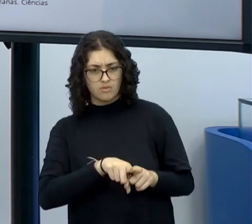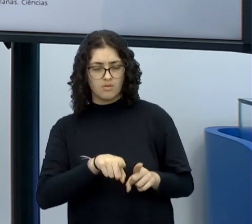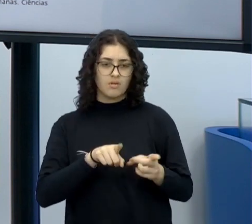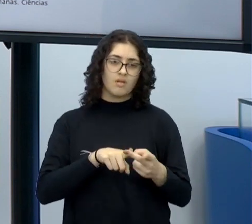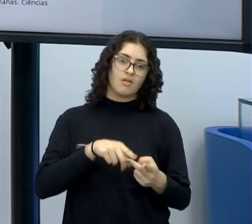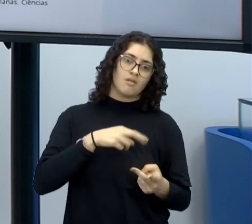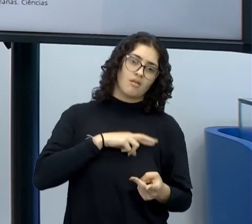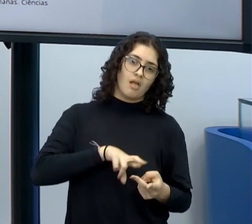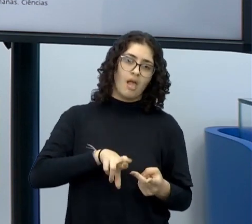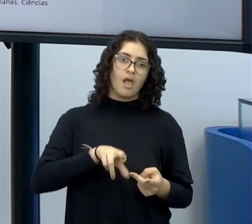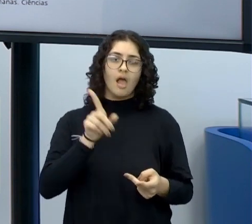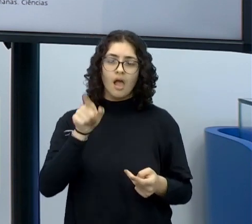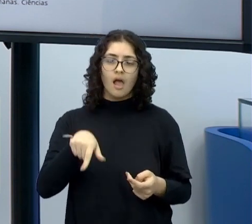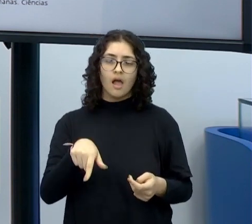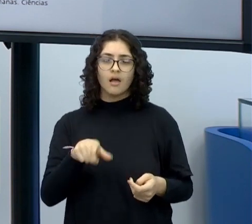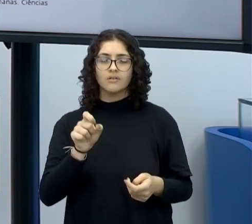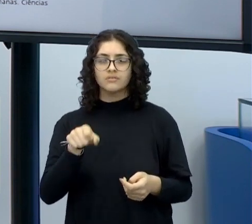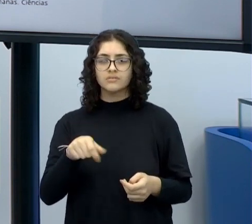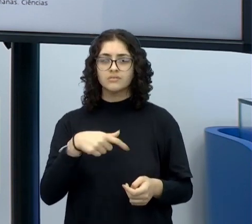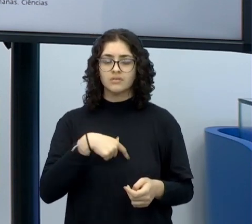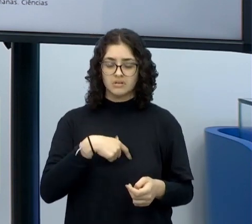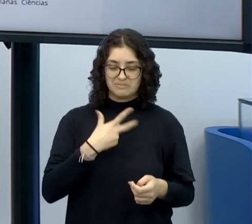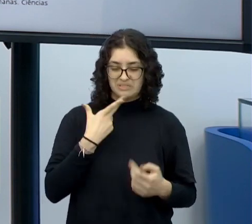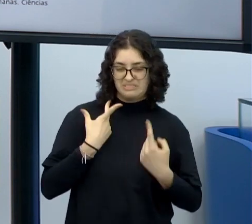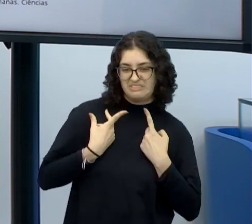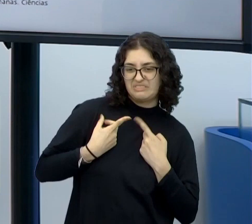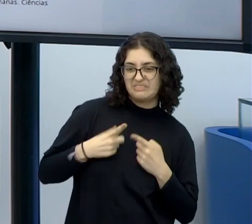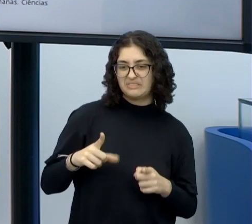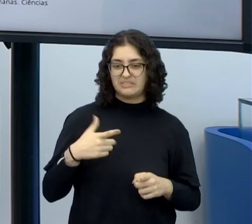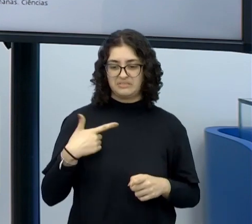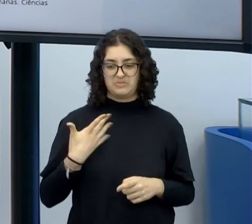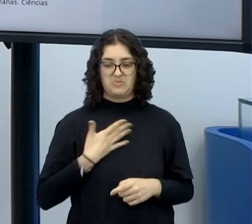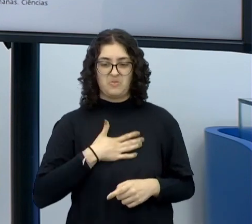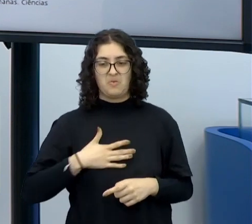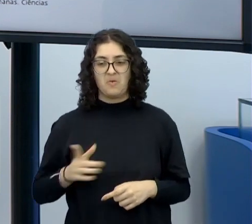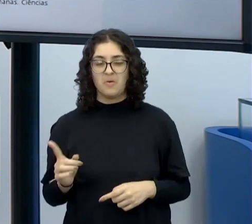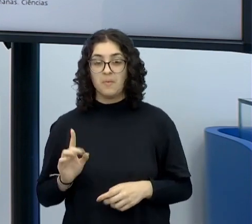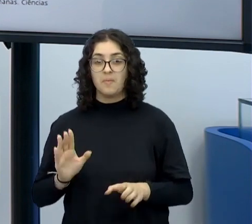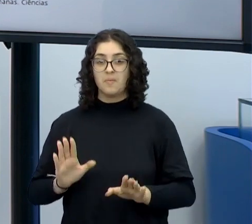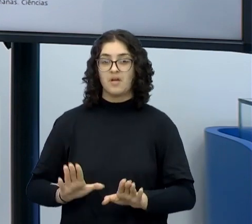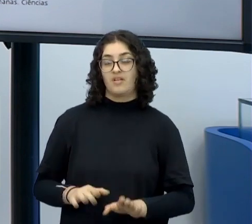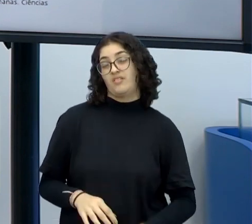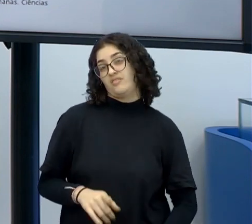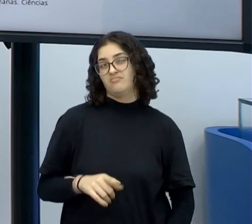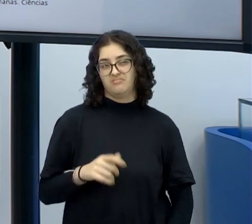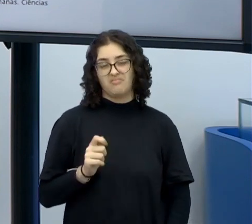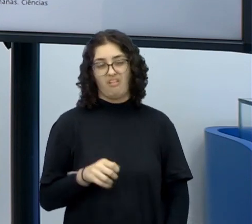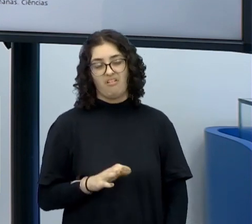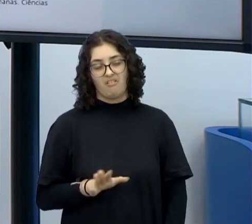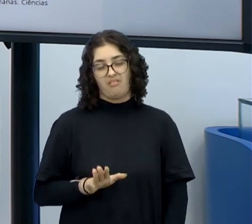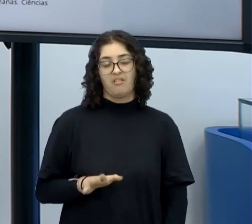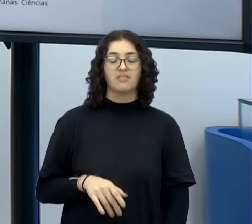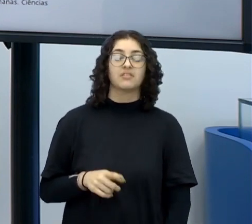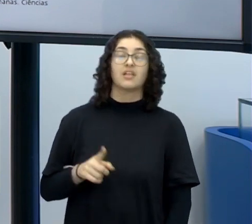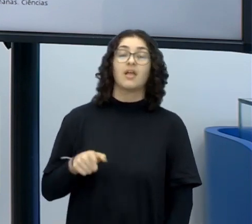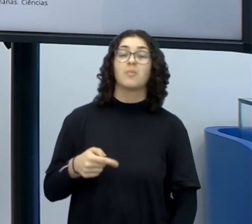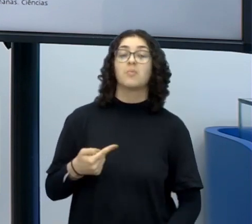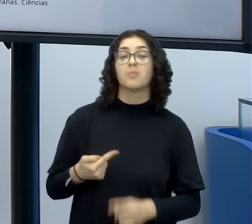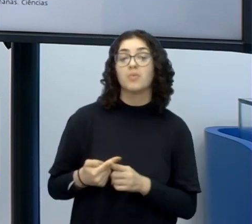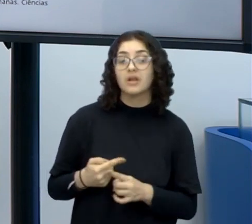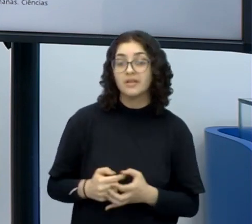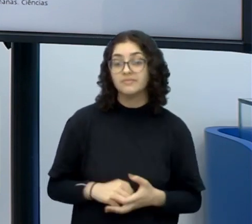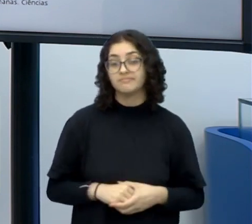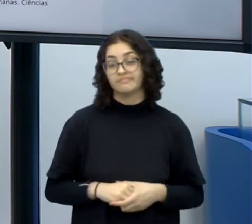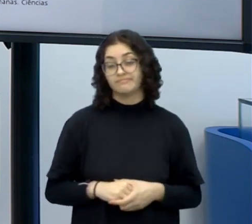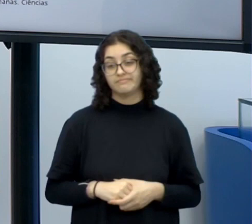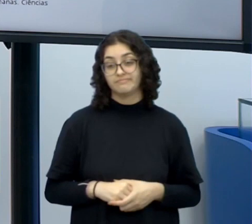religiões, essas sim, eu tenho uma aversão, eu não gosto. Mas aquela ali é tolerável. Então, assim, o porquê?